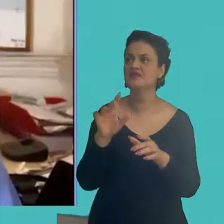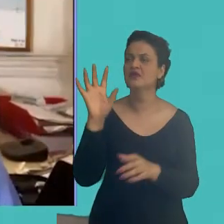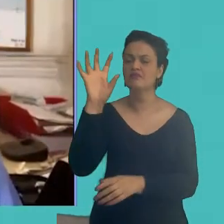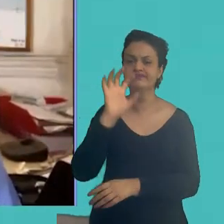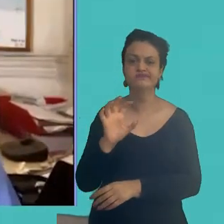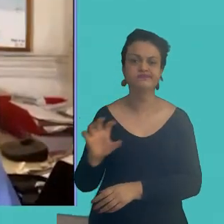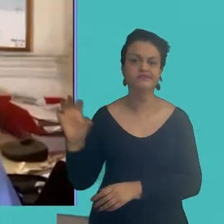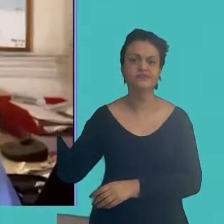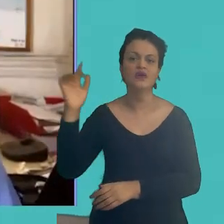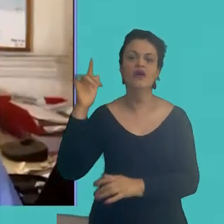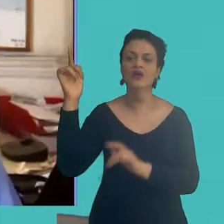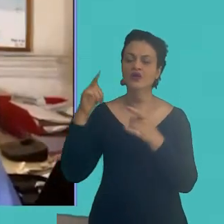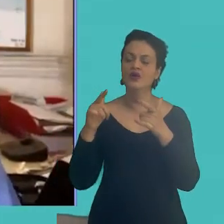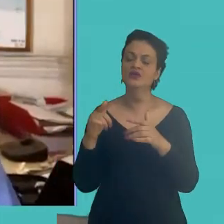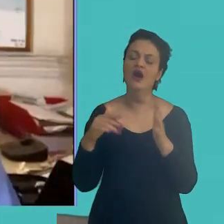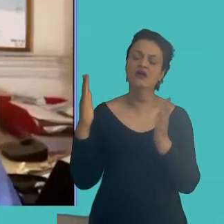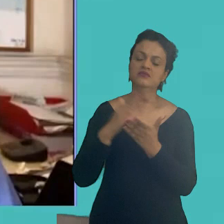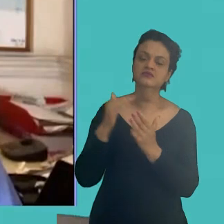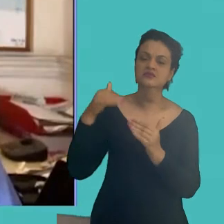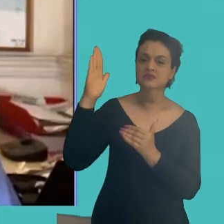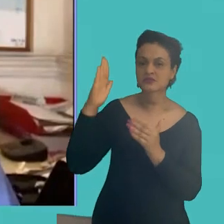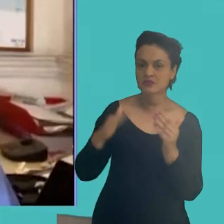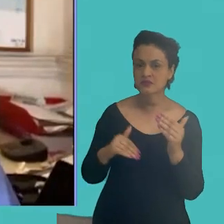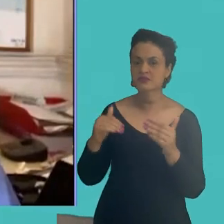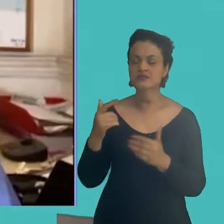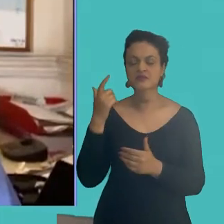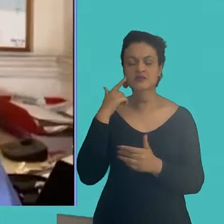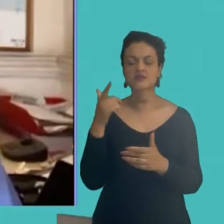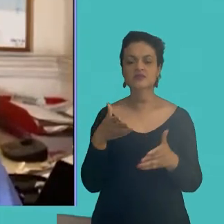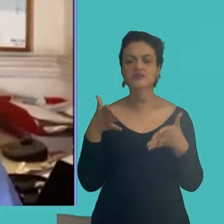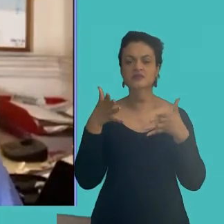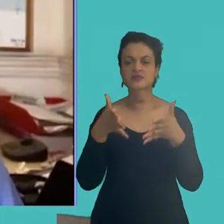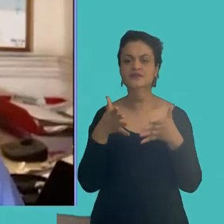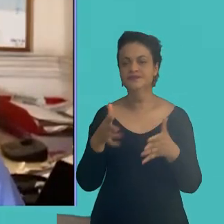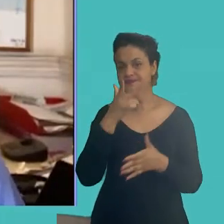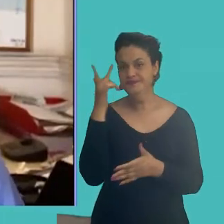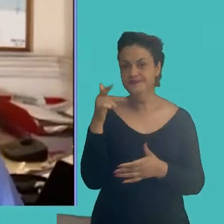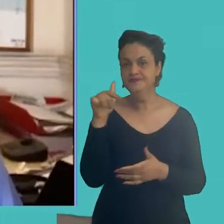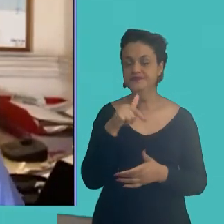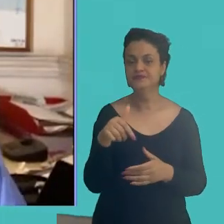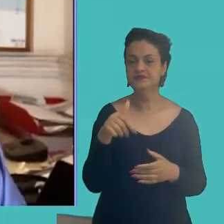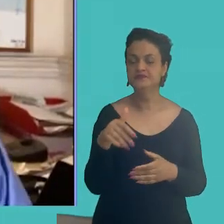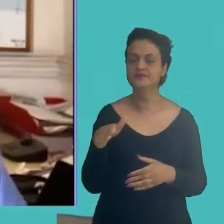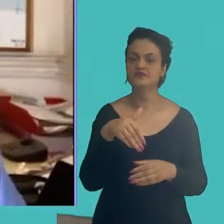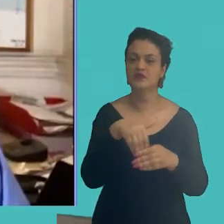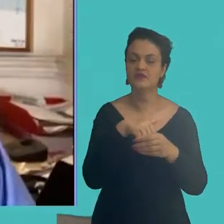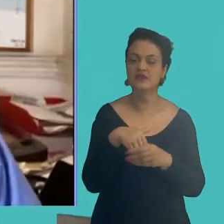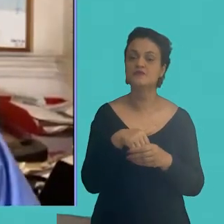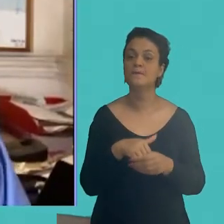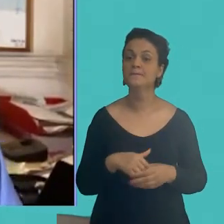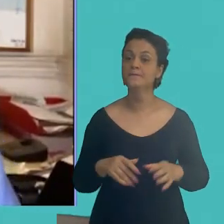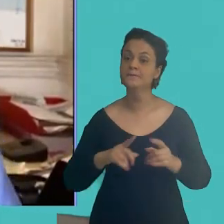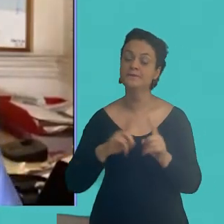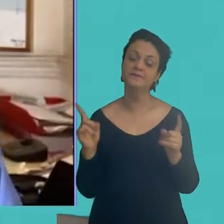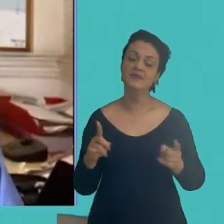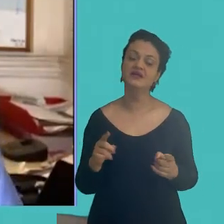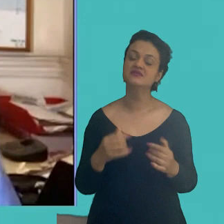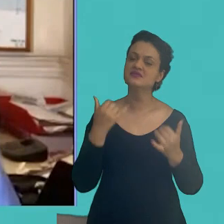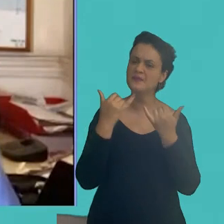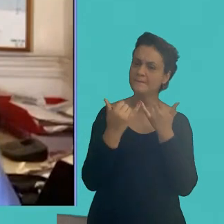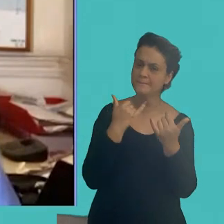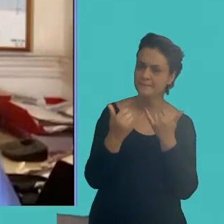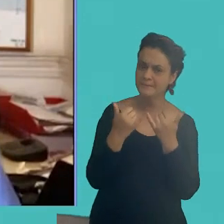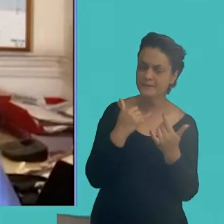menor, digamos, qualidades do ponto de vista de participação das pessoas, dos eleitores, mas similares no fato de